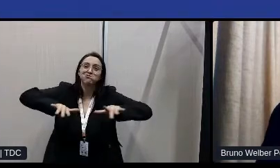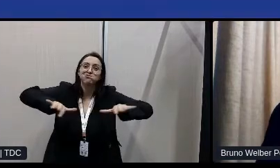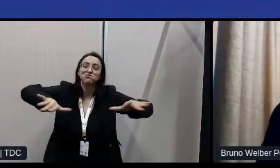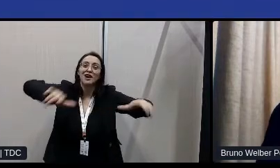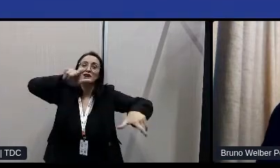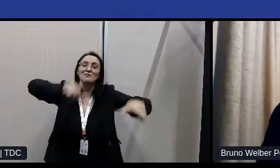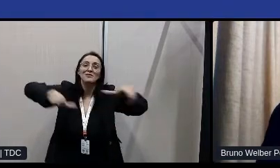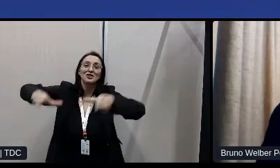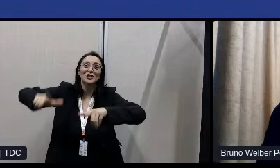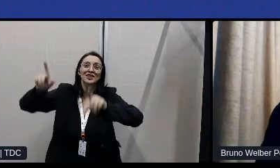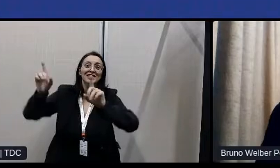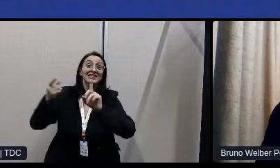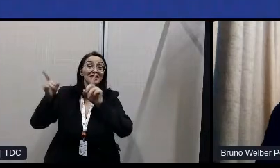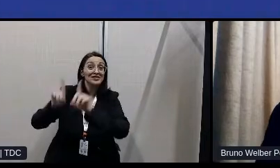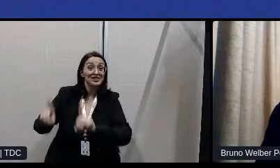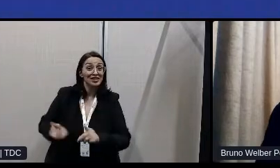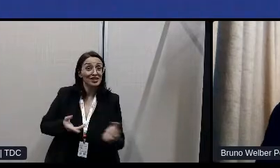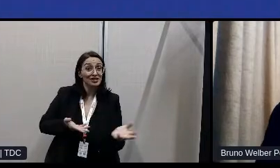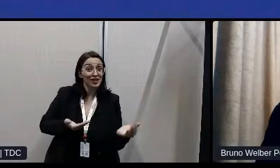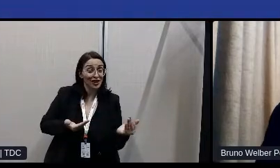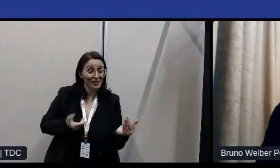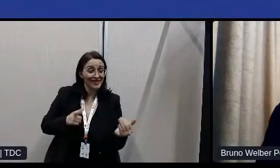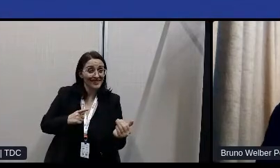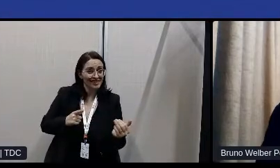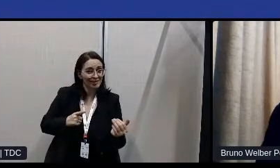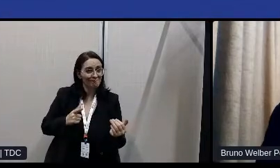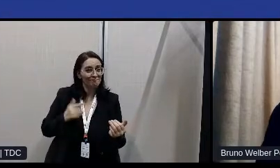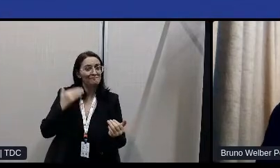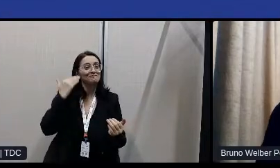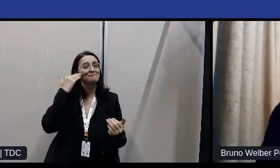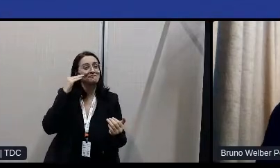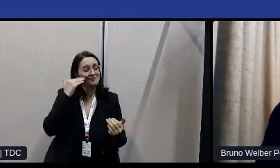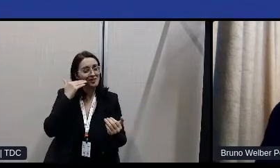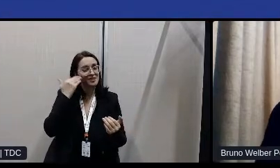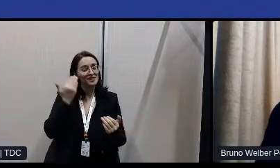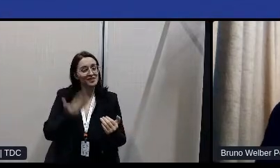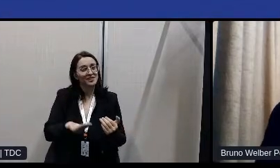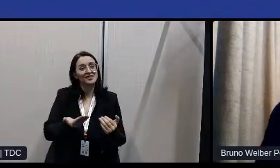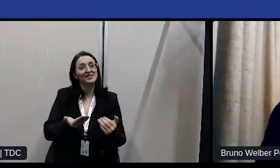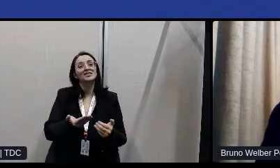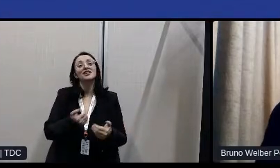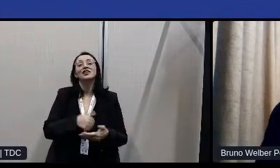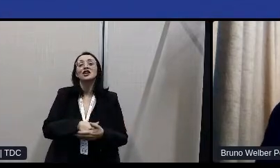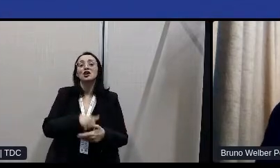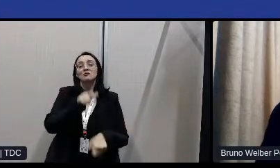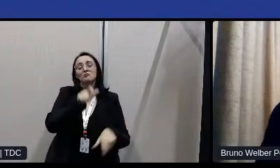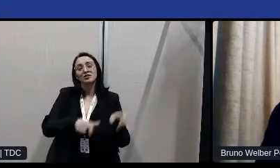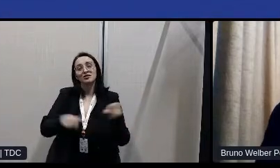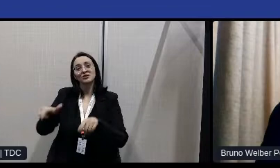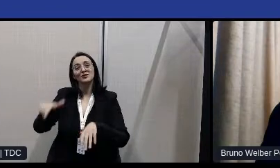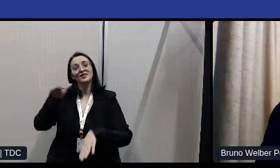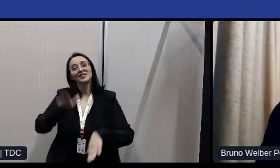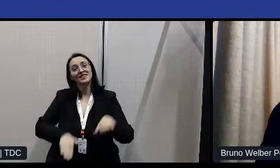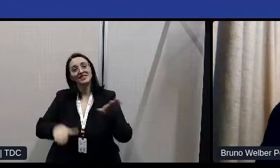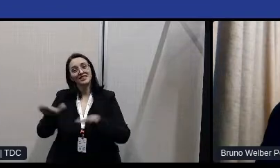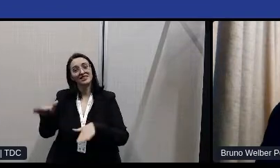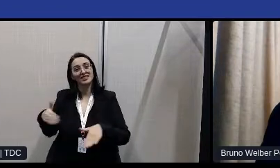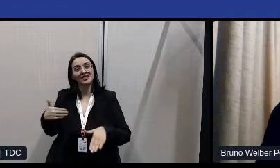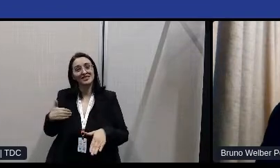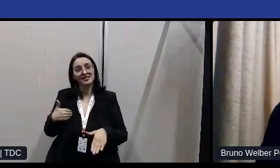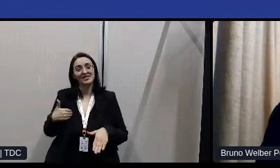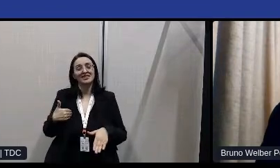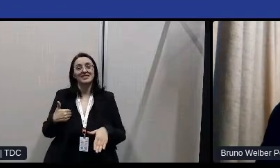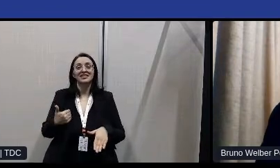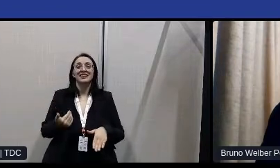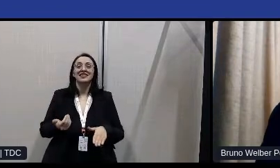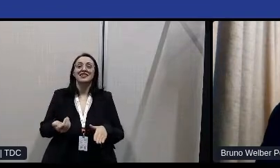mais jovens. A gente entende que, felizmente, pessoas que às vezes estão em lugares mais extremos, pessoas